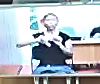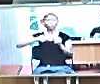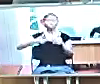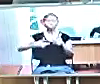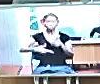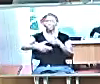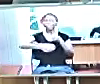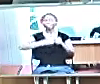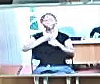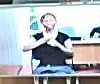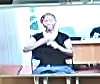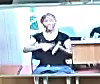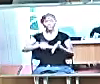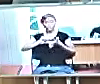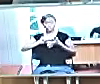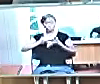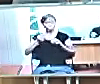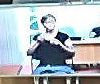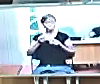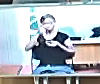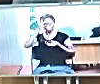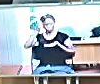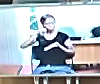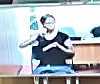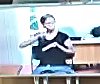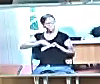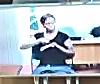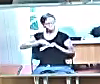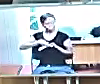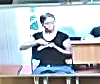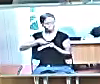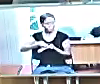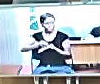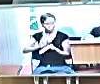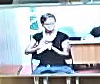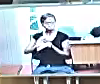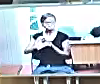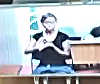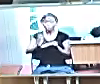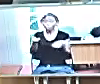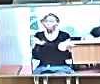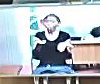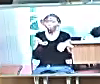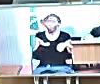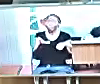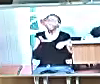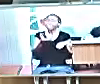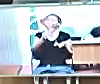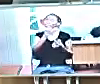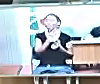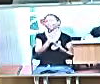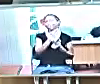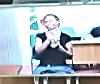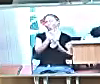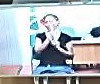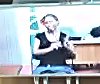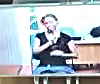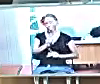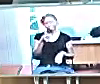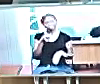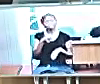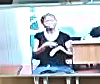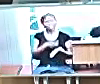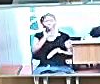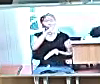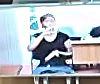contribuindo e muito menos gente recebendo as suas contribuições previdenciárias hoje a gente tem muito menos gente contribuindo nem